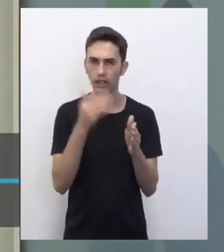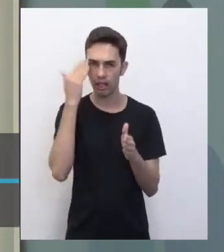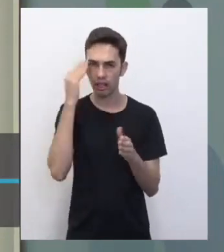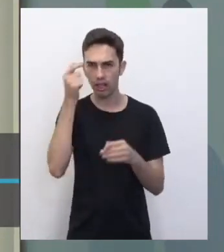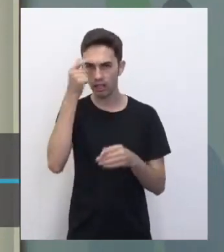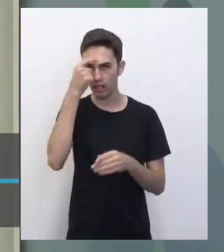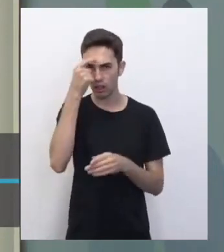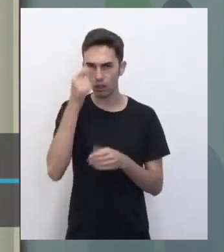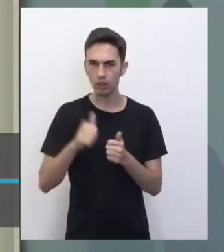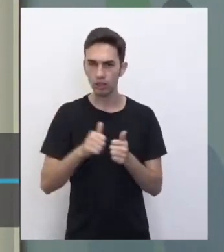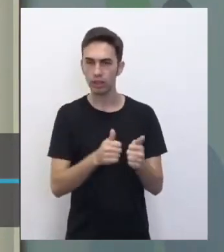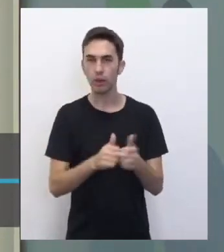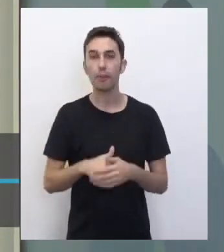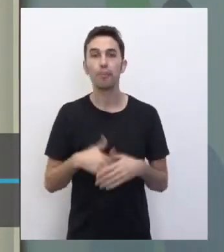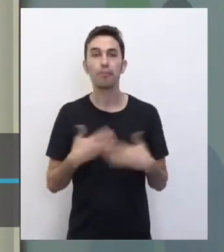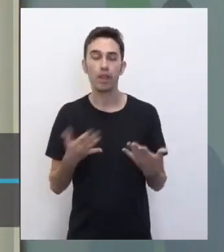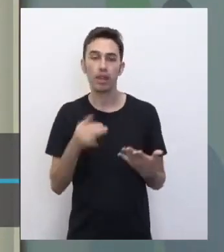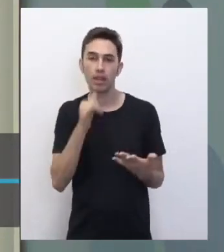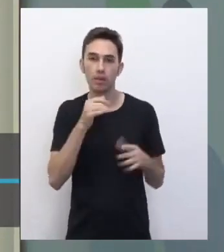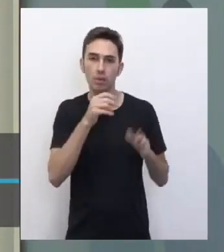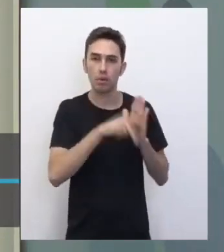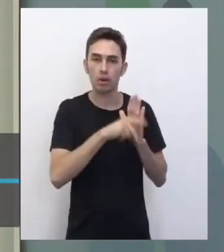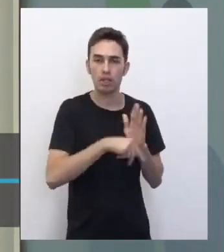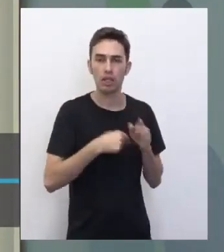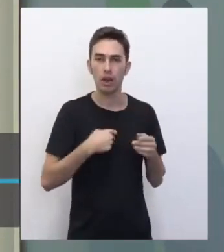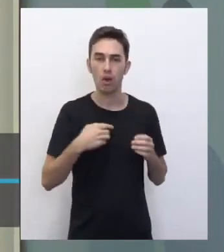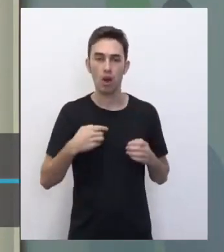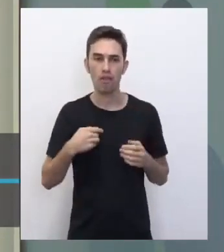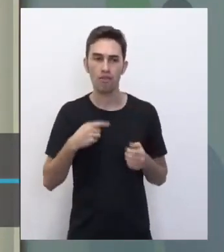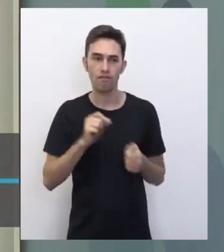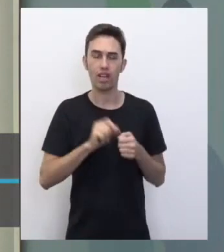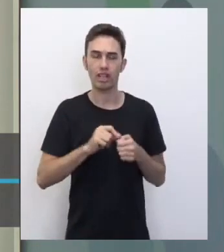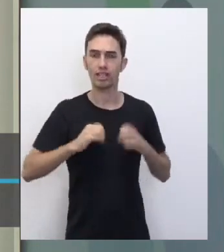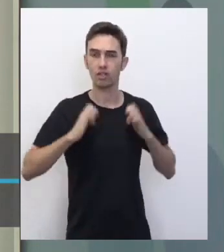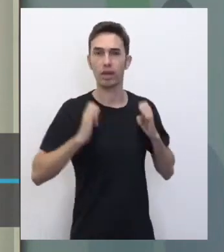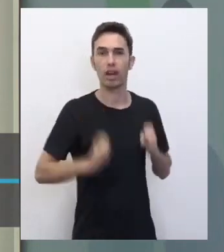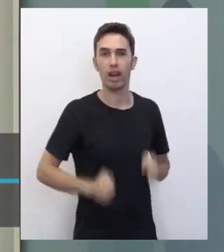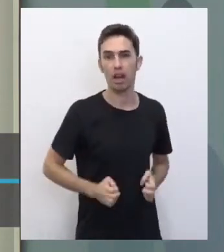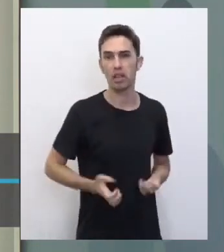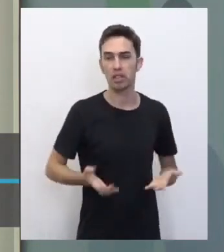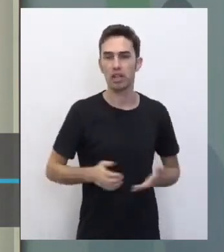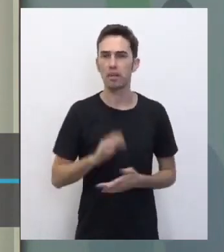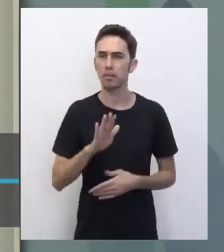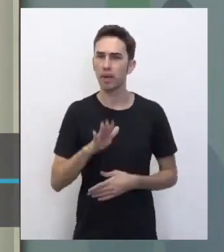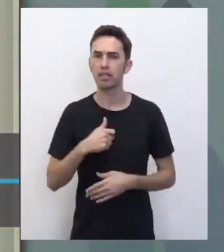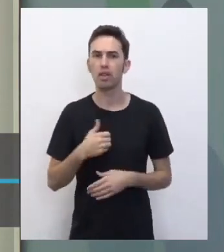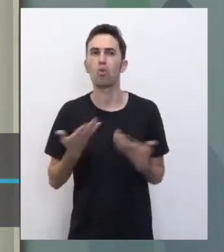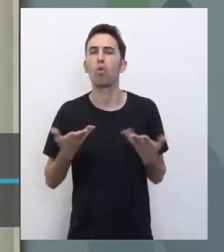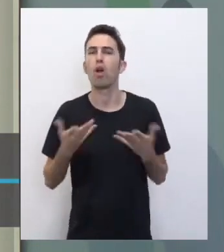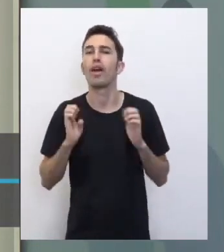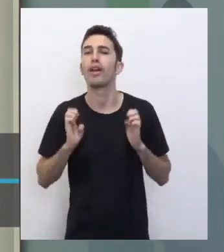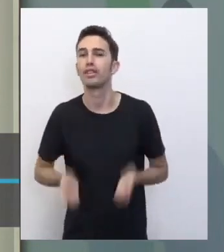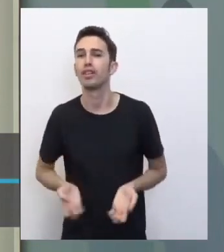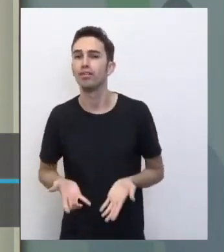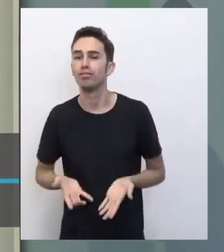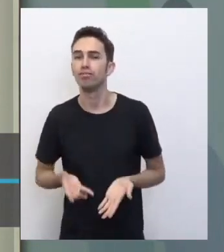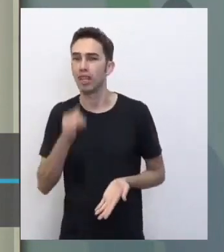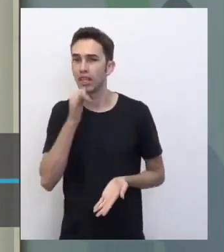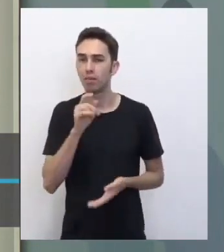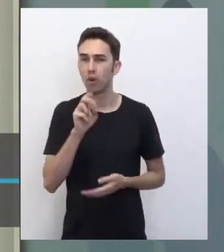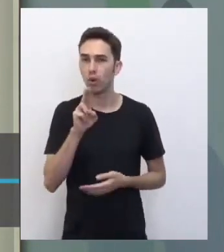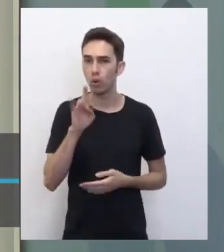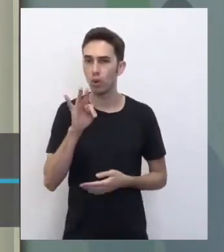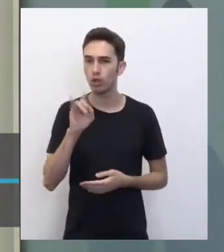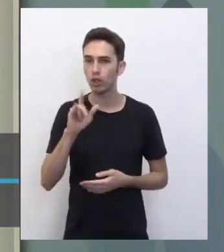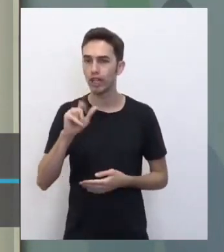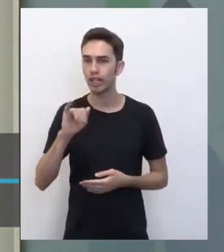Né? O Jefferson, por exemplo, falou, olha, eu agiria de maneira ética, né? Mas aqui a gente poderia até trazer essa questão, mas qual ética? Né? Uma ética utilitarista